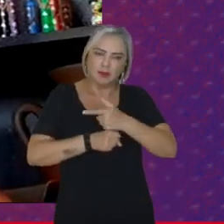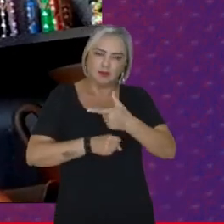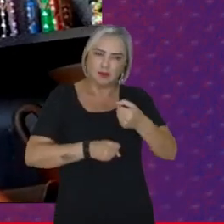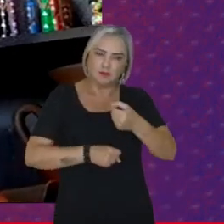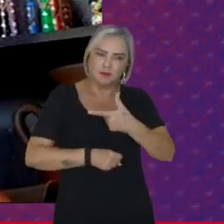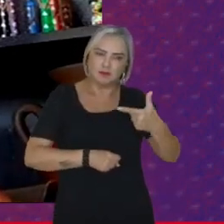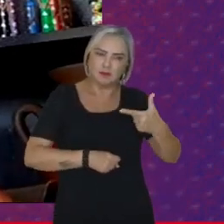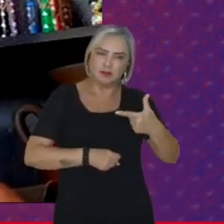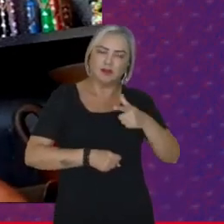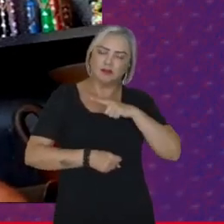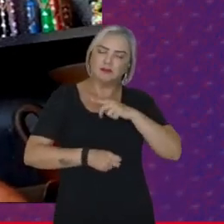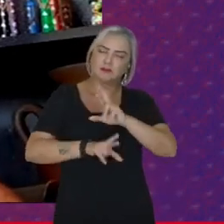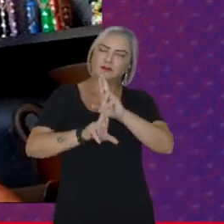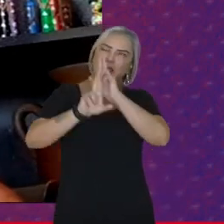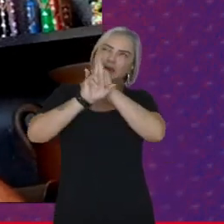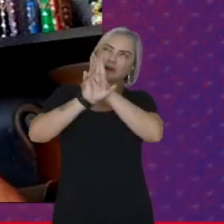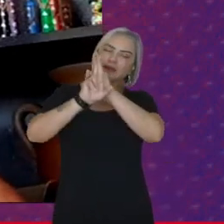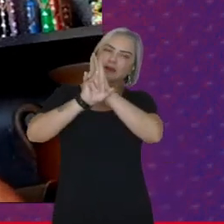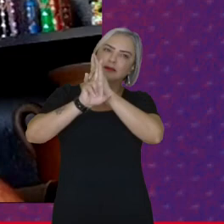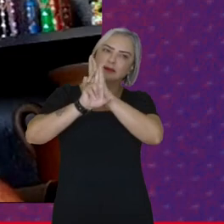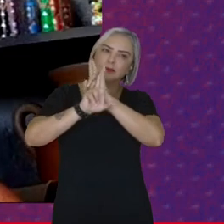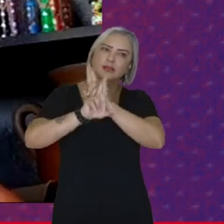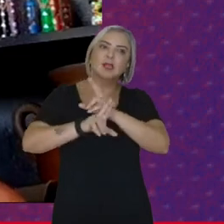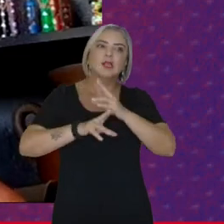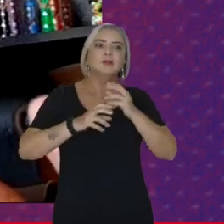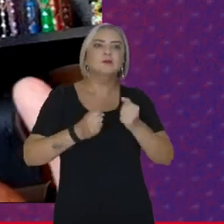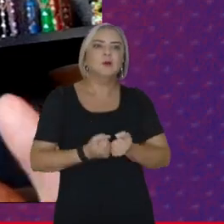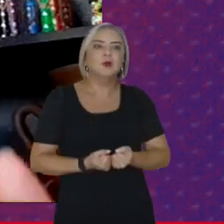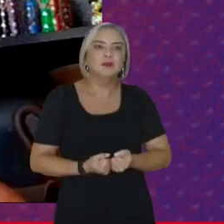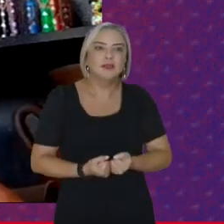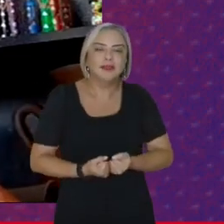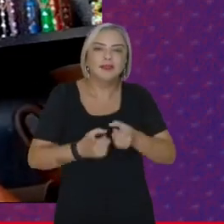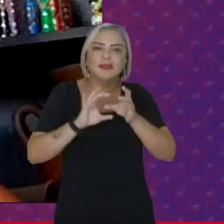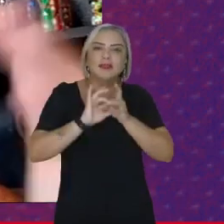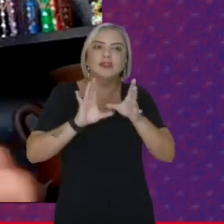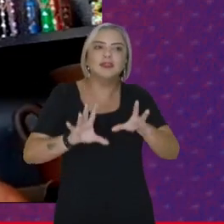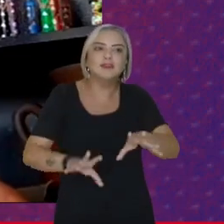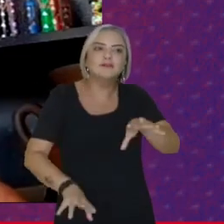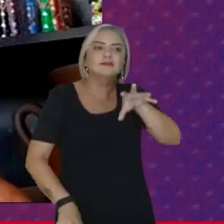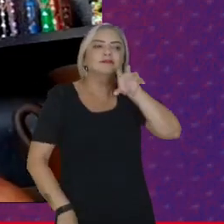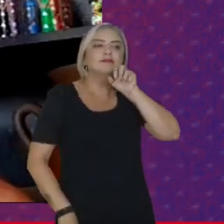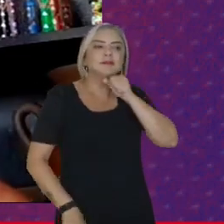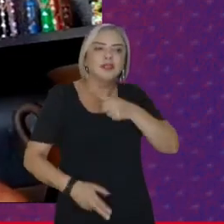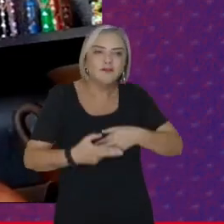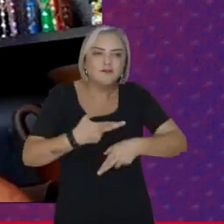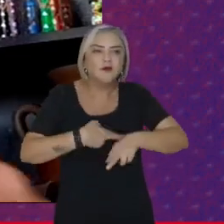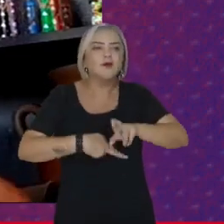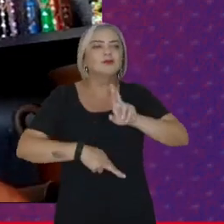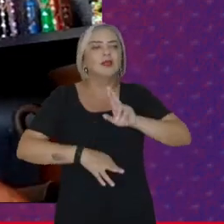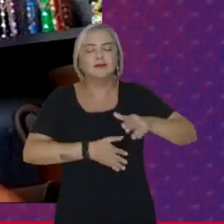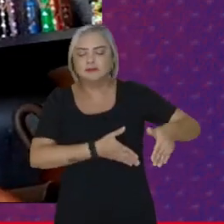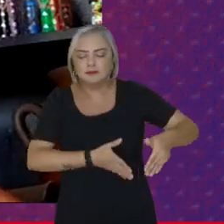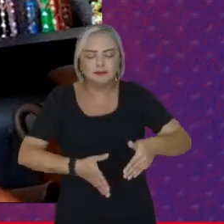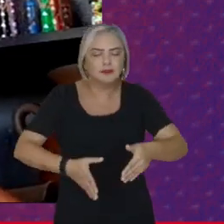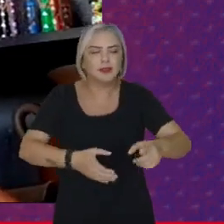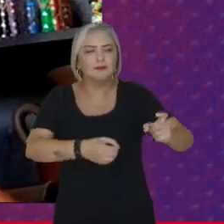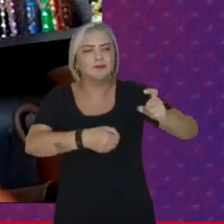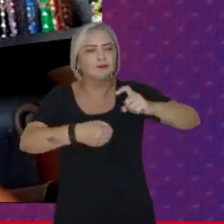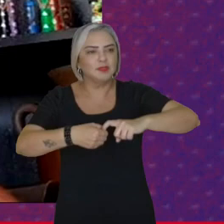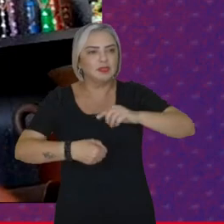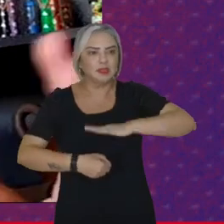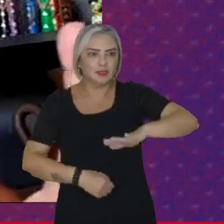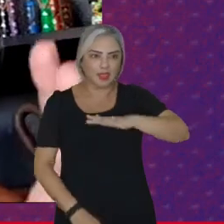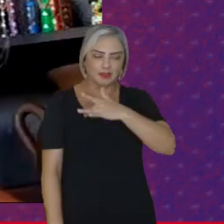muita esperança, a esperança da gente poder respirar de novo, a esperança da gente resgatar o caminho, e no campo